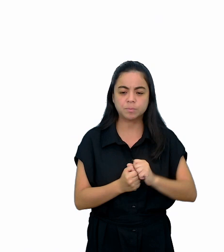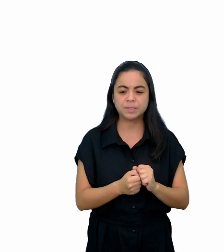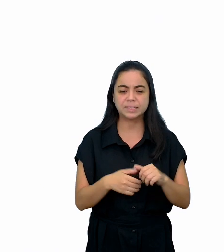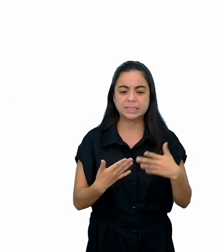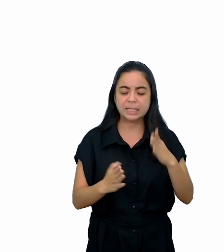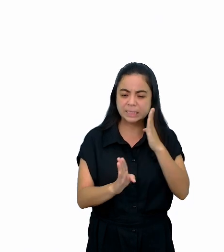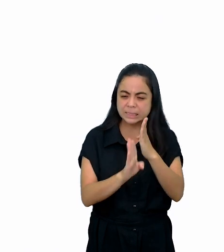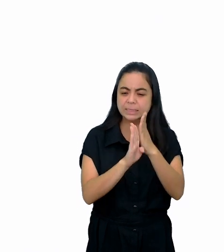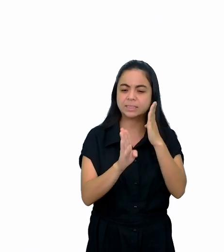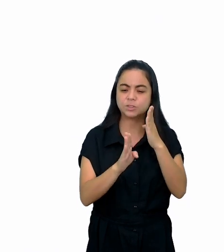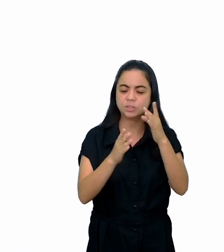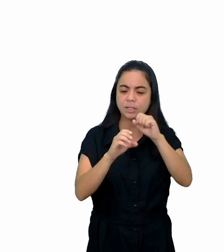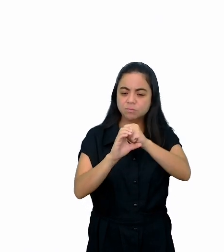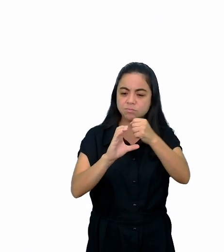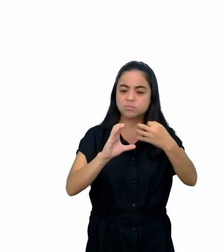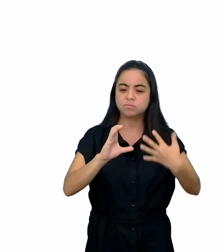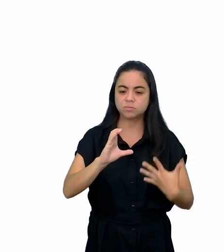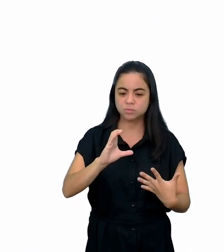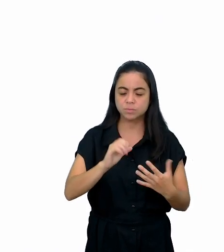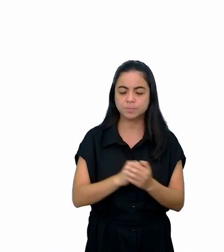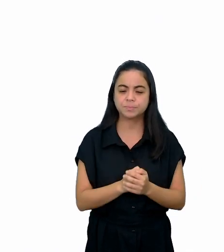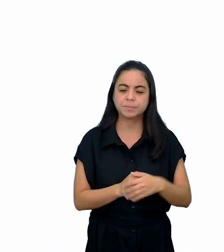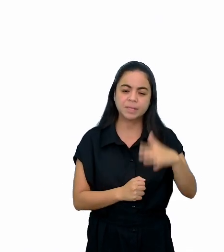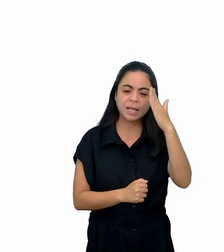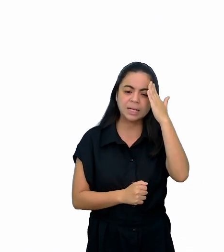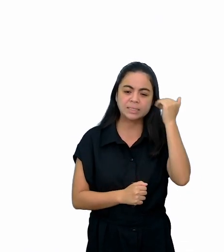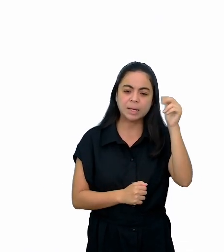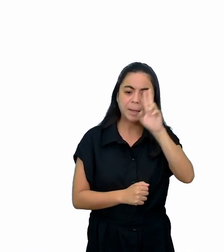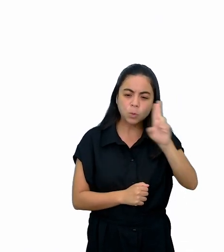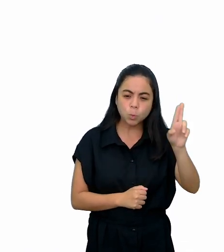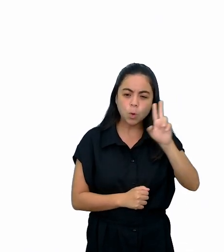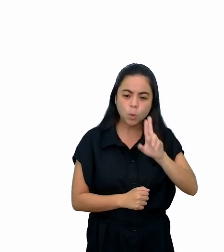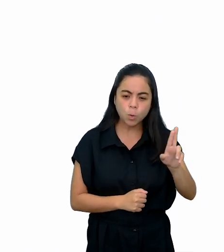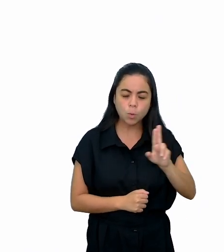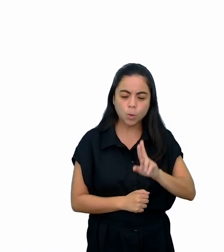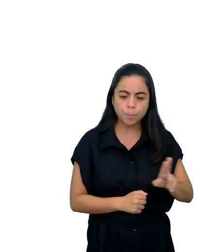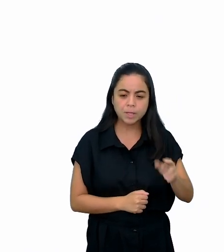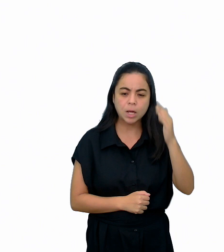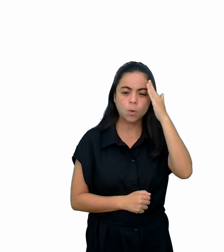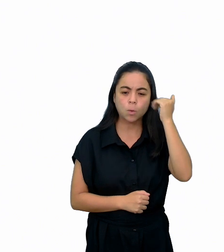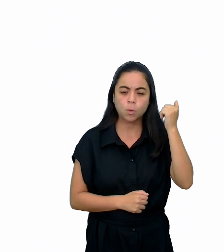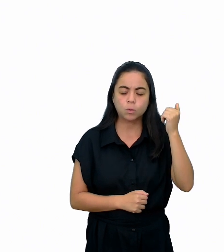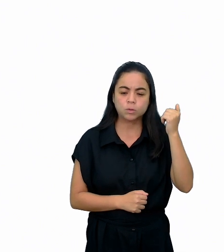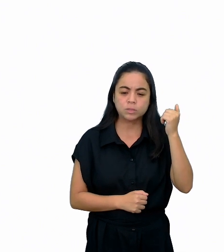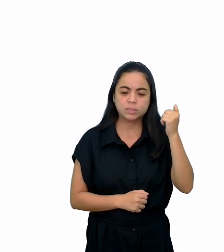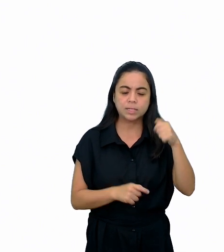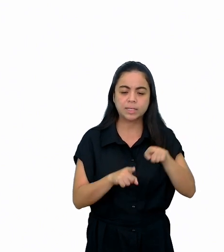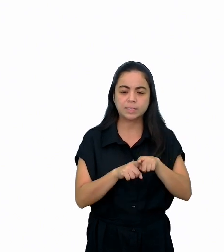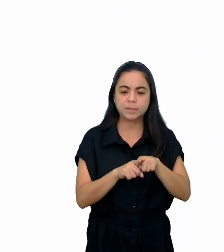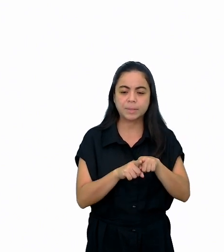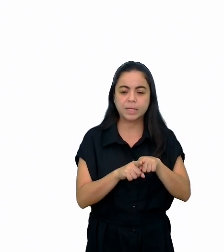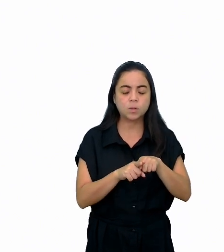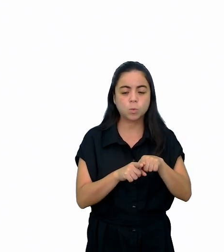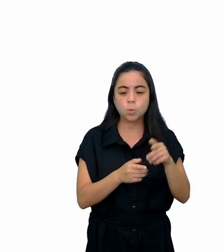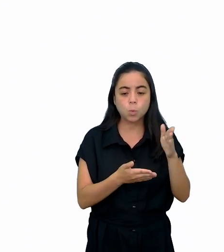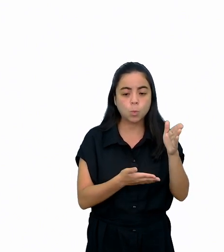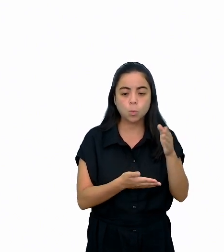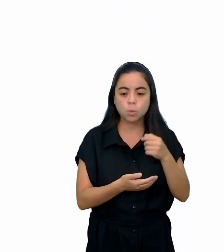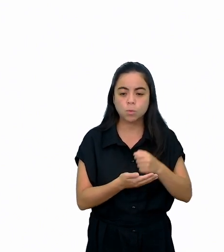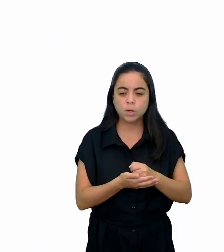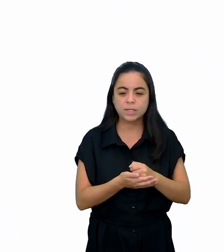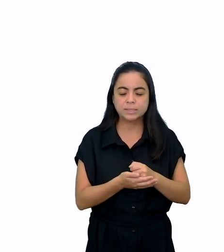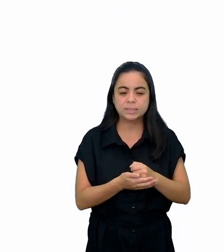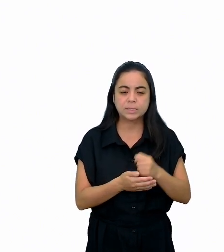as características, já sabem nomear, né? Elas já conseguem falar quais são essas formas,